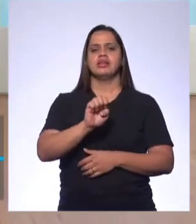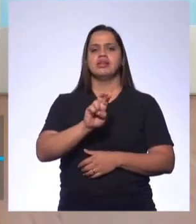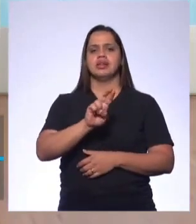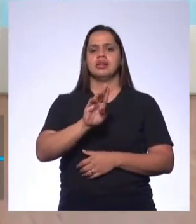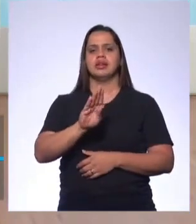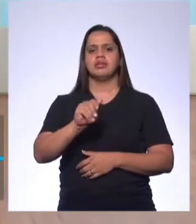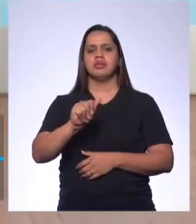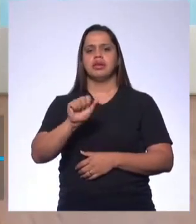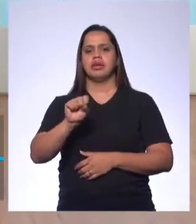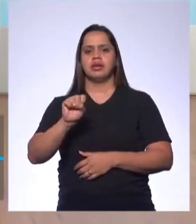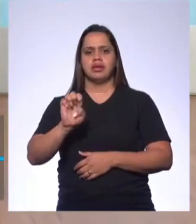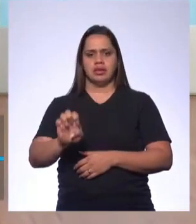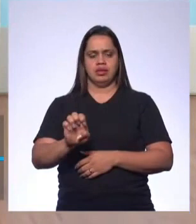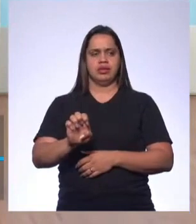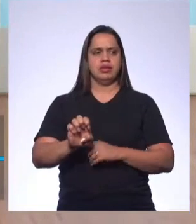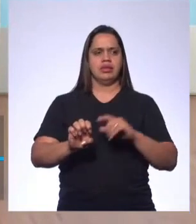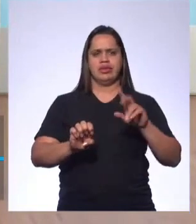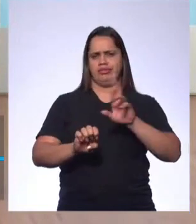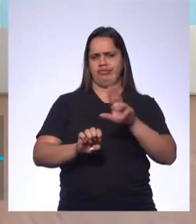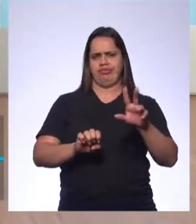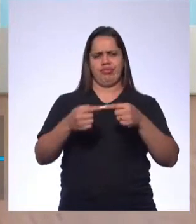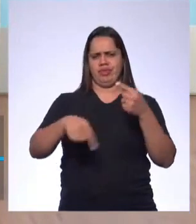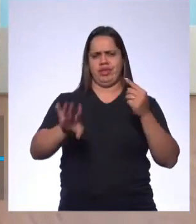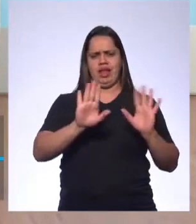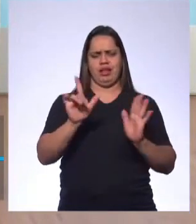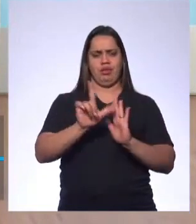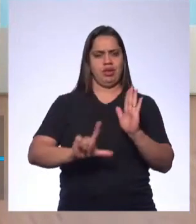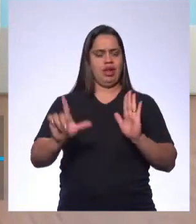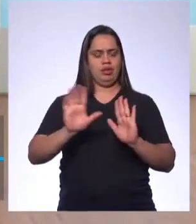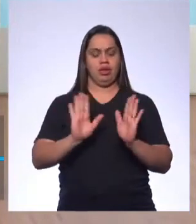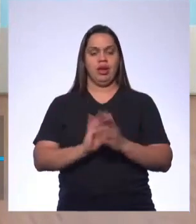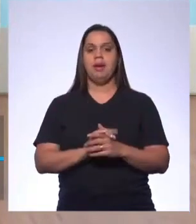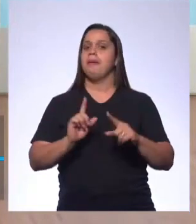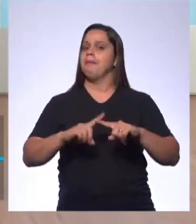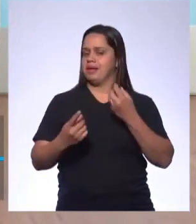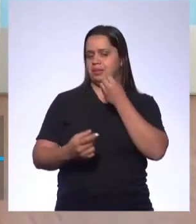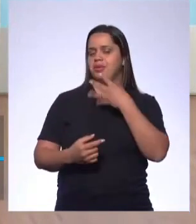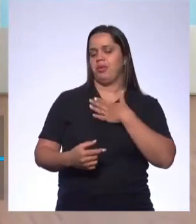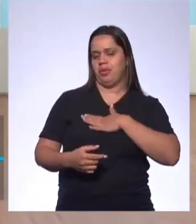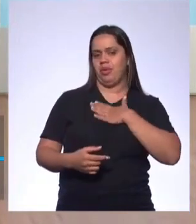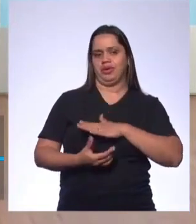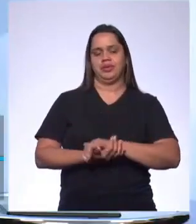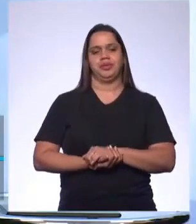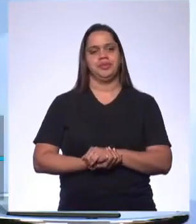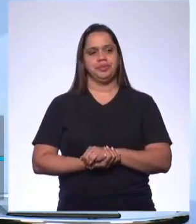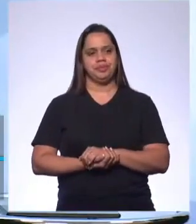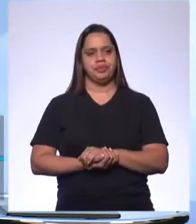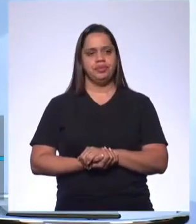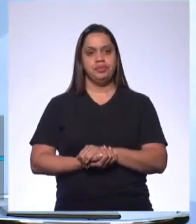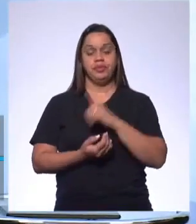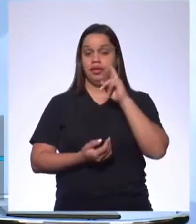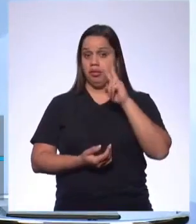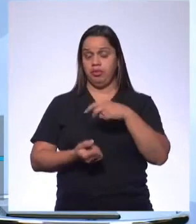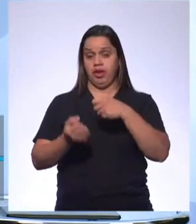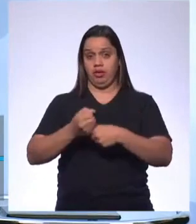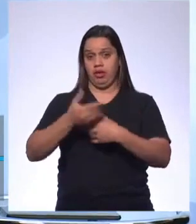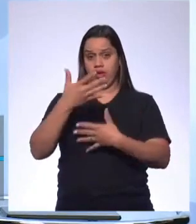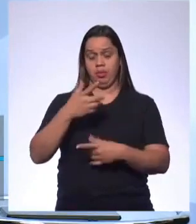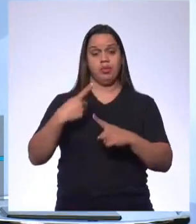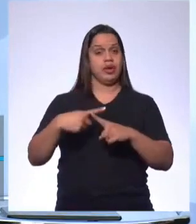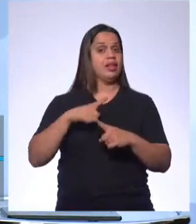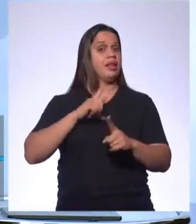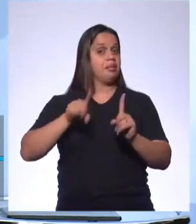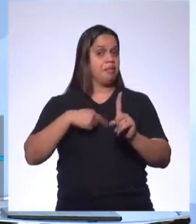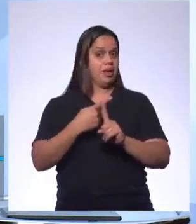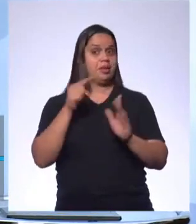Economia, finanças. Gustavo Não Cerbasi, tem nada a ver então. com literatura. Mas, enfim, é muito bom, eu gosto. Vamos para o chat, porque tem mais uma pergunta